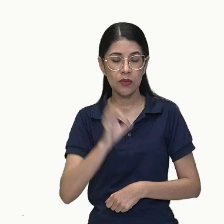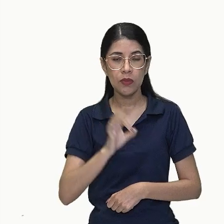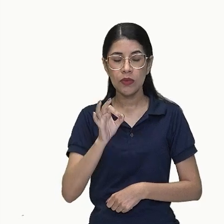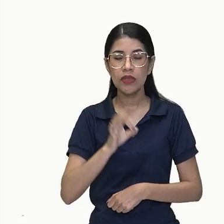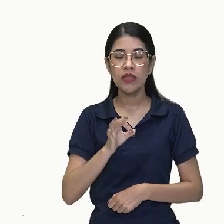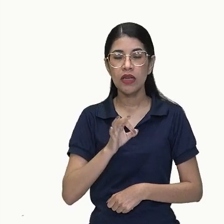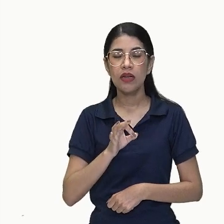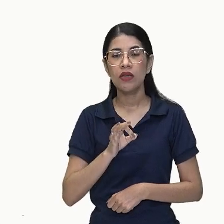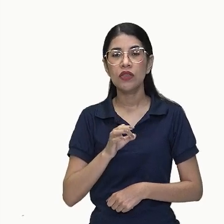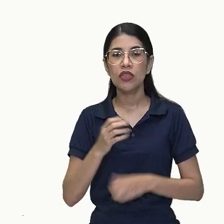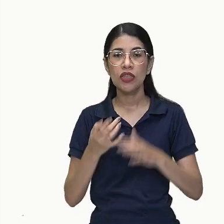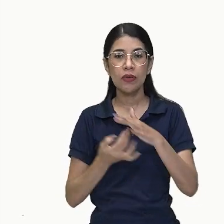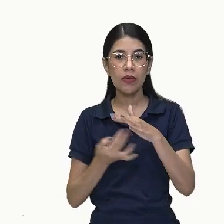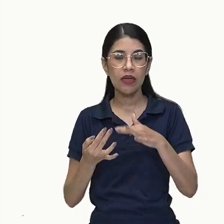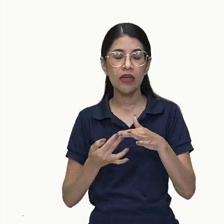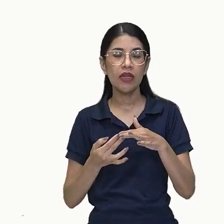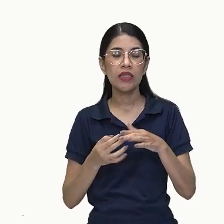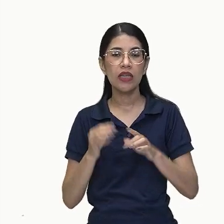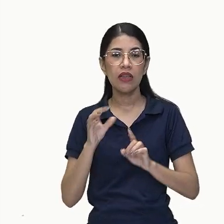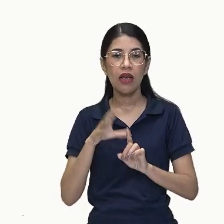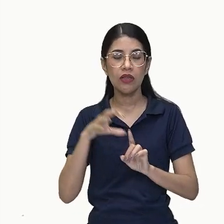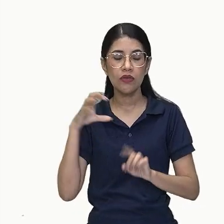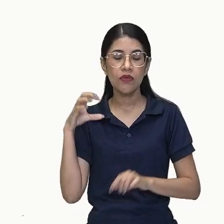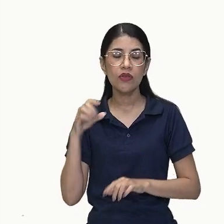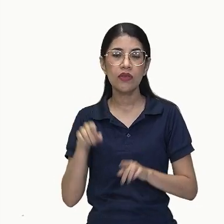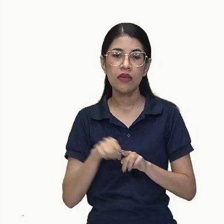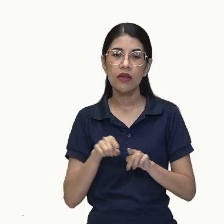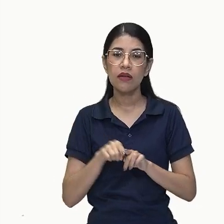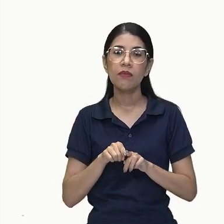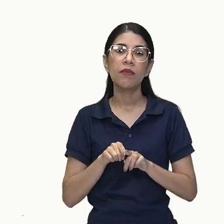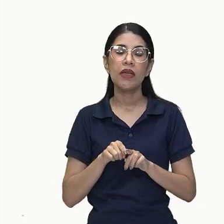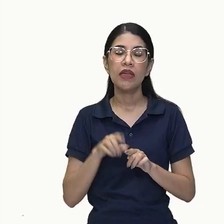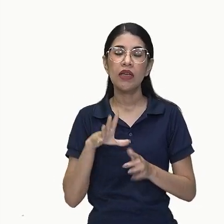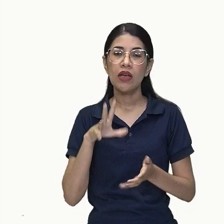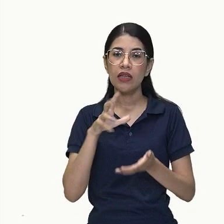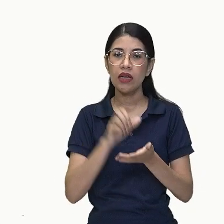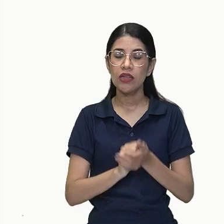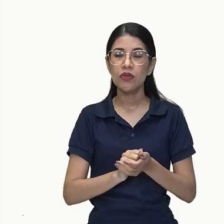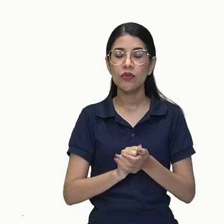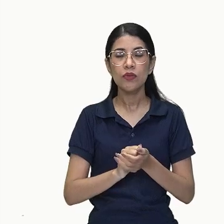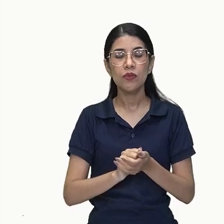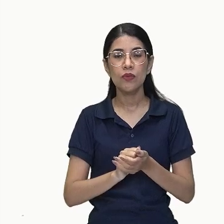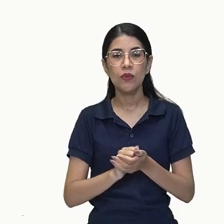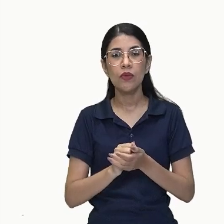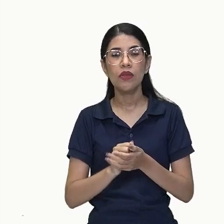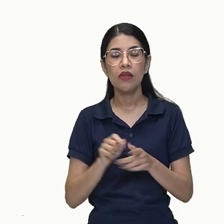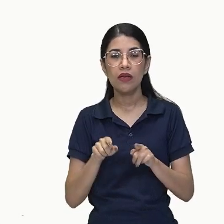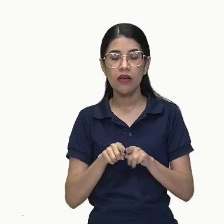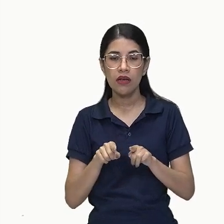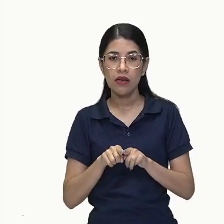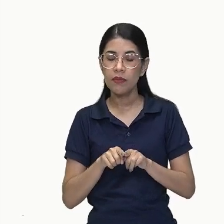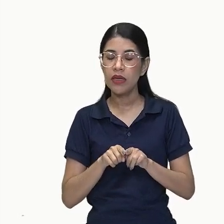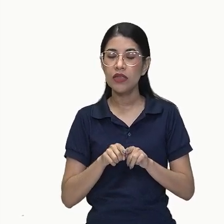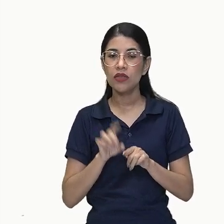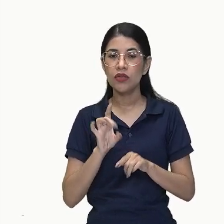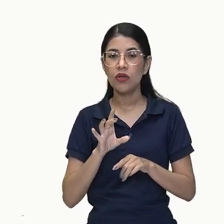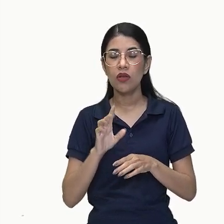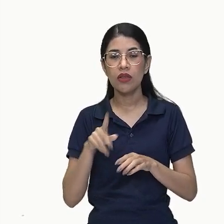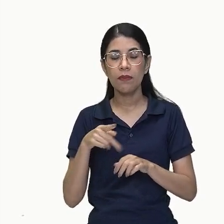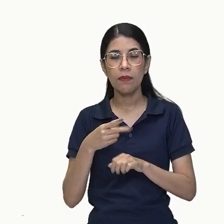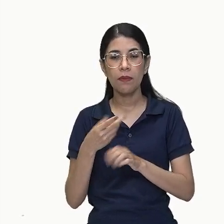de vulnerabilidade registrados no Cadastro Único, o CAD Único, ficando atrás apenas de